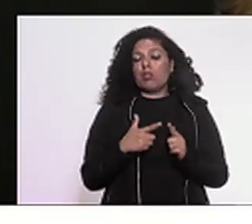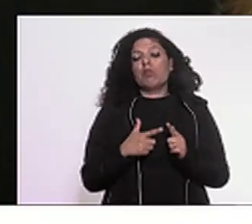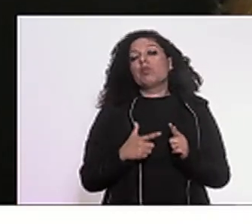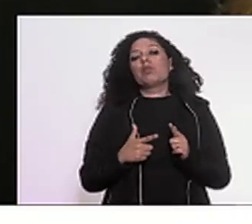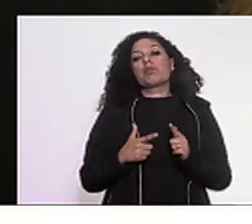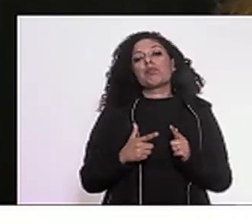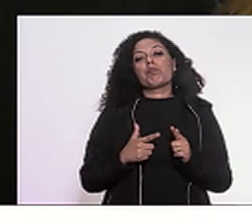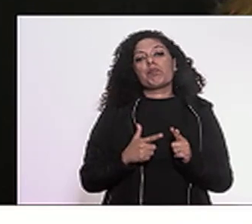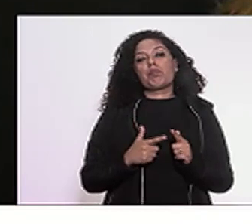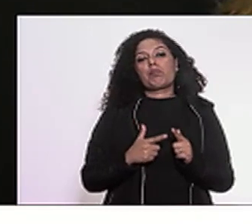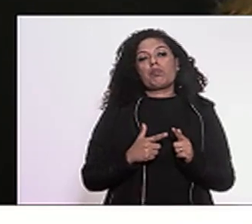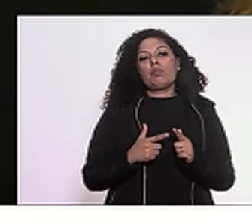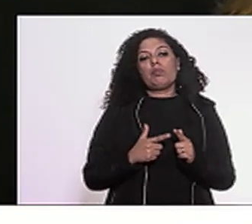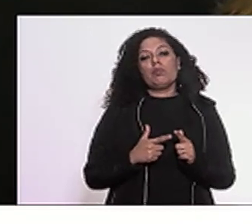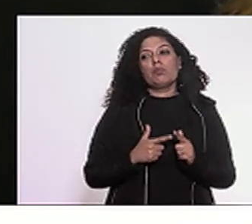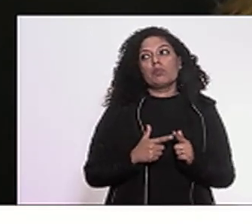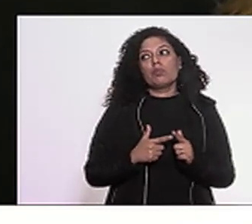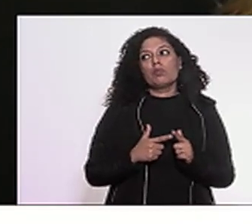que,